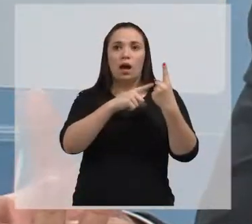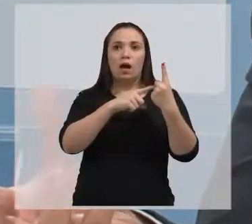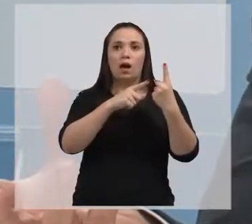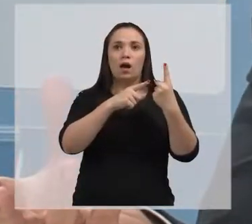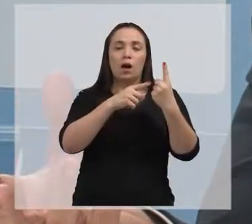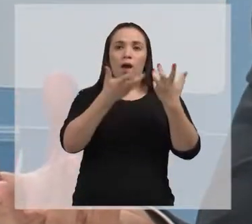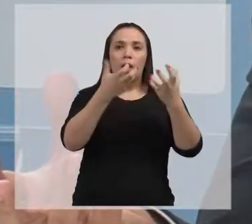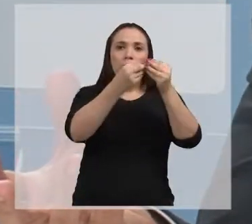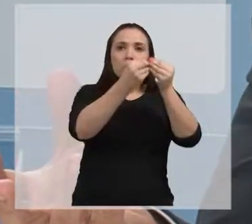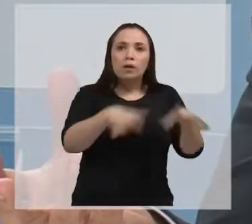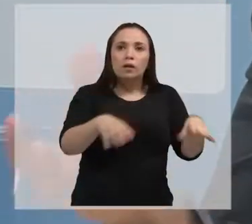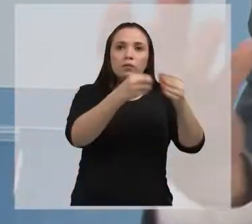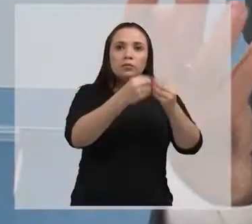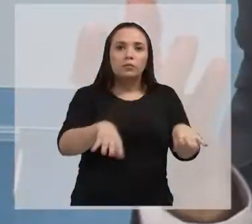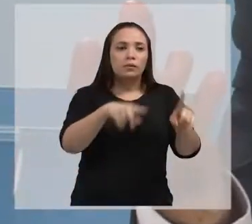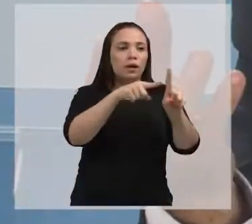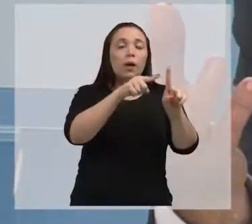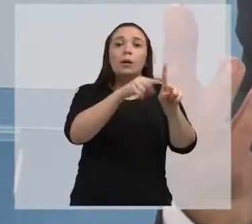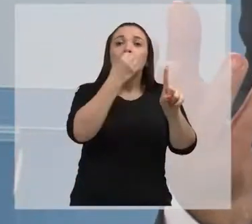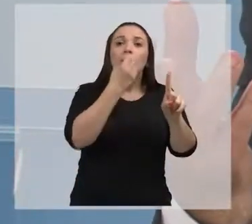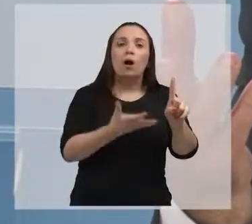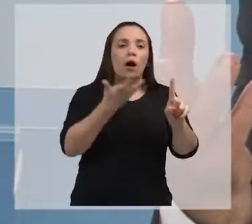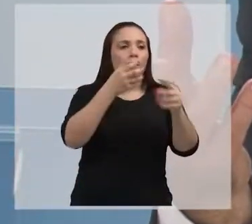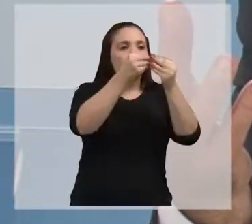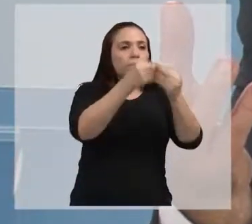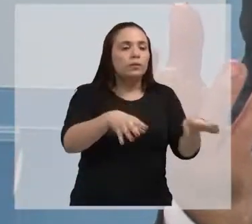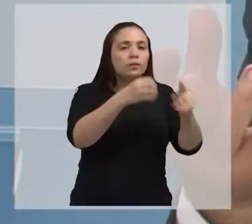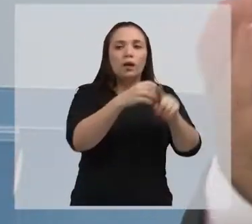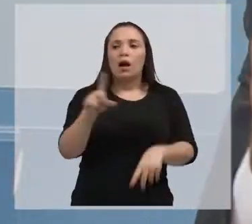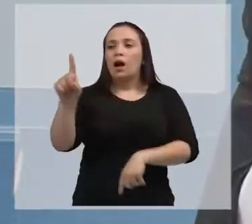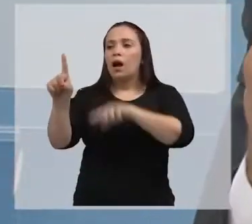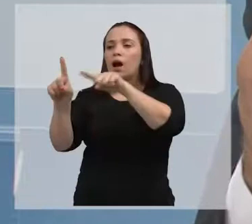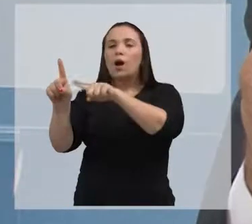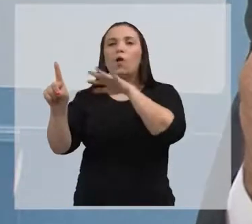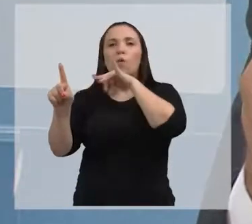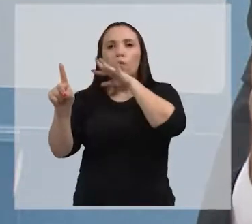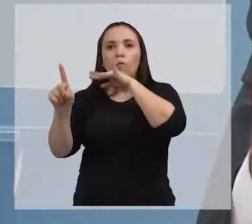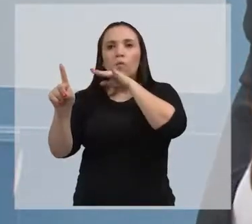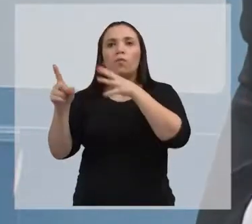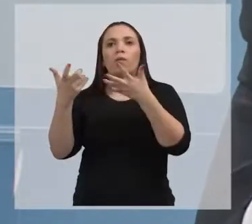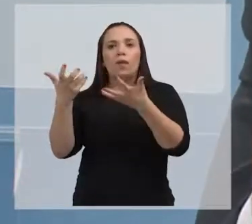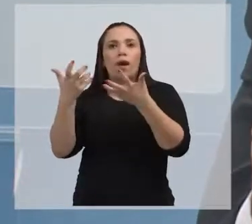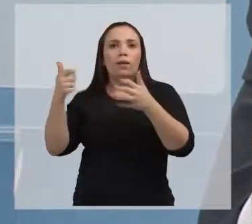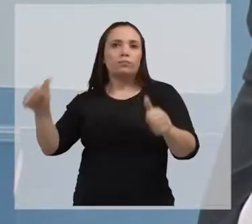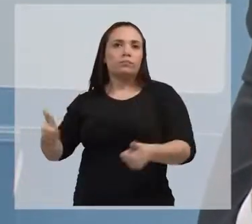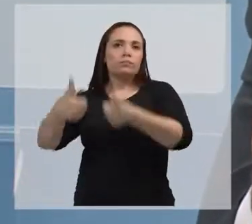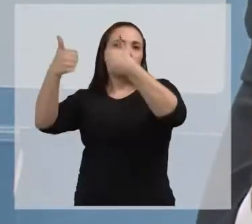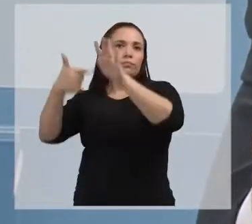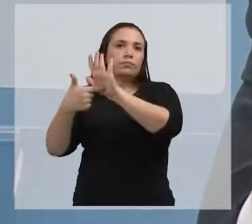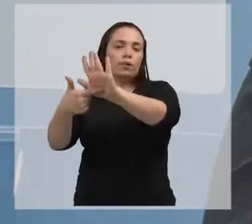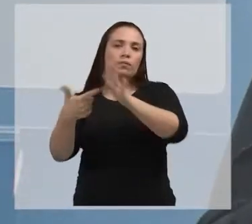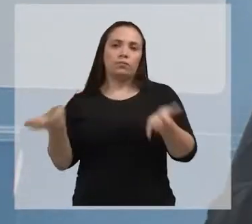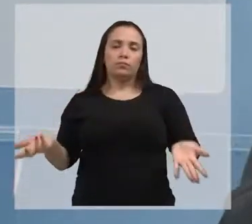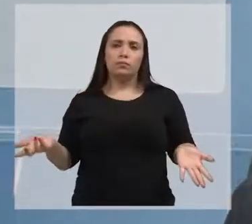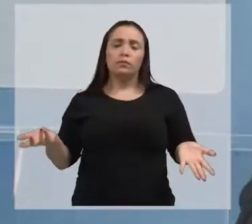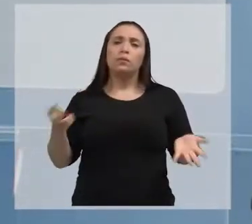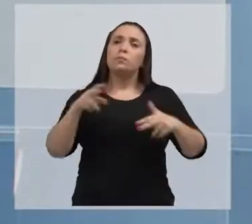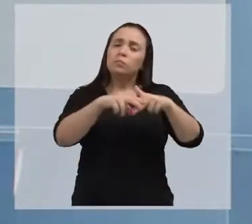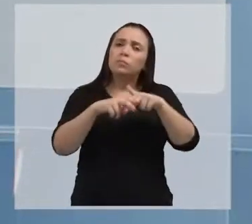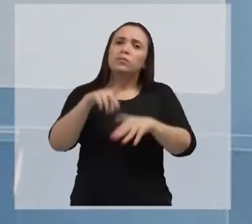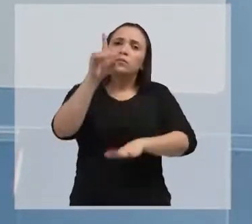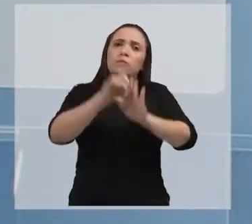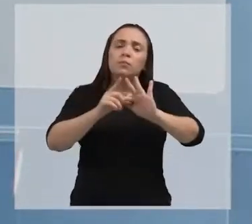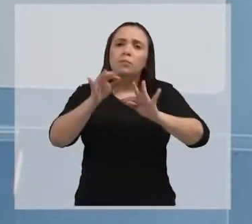vagabundos. Ela tem essa capacidade. É verdade. Então, a democracia brasileira está ameaçada, porque as instituições